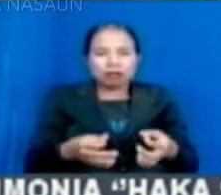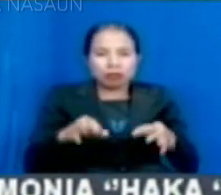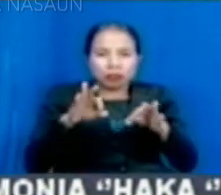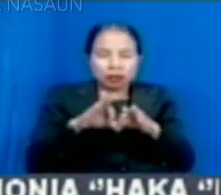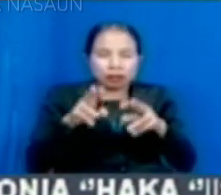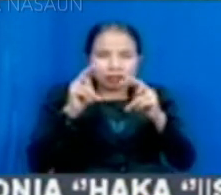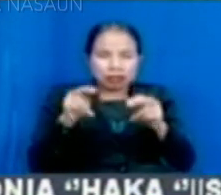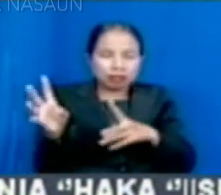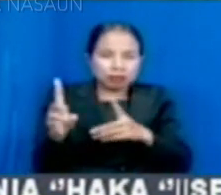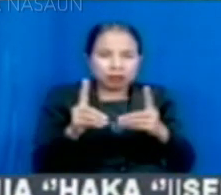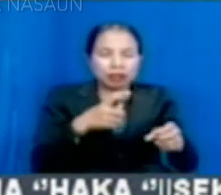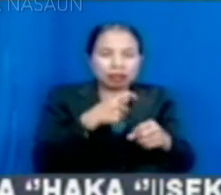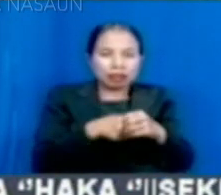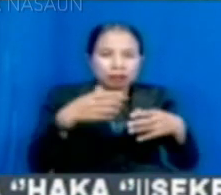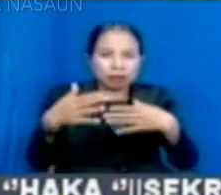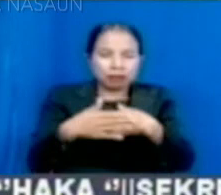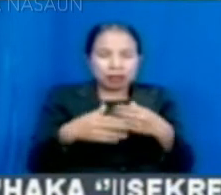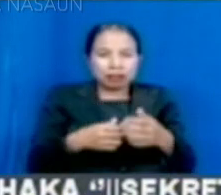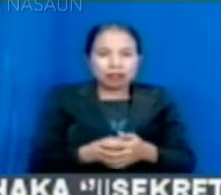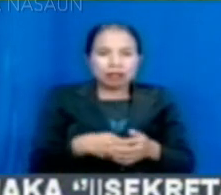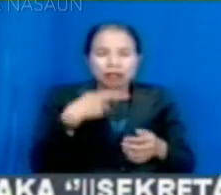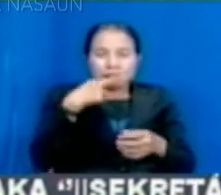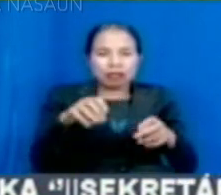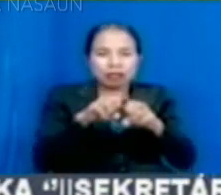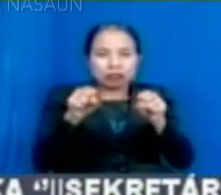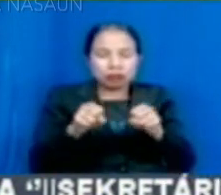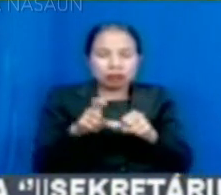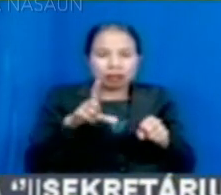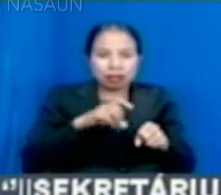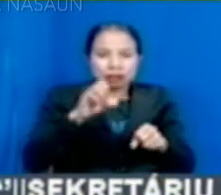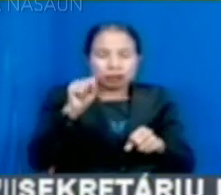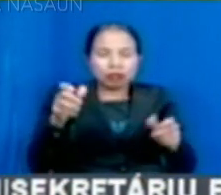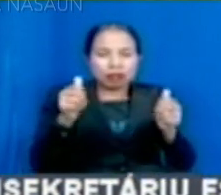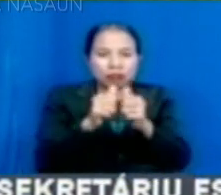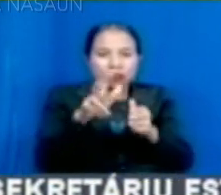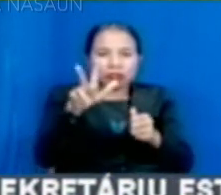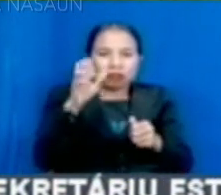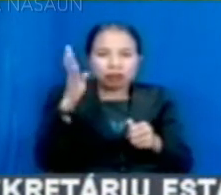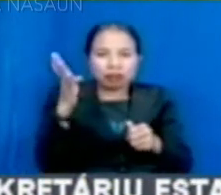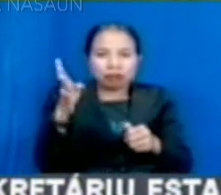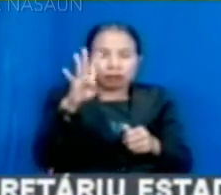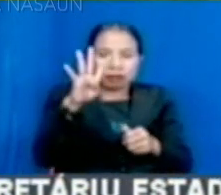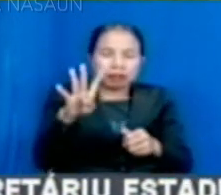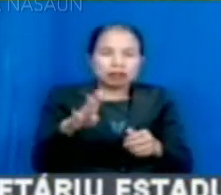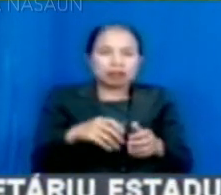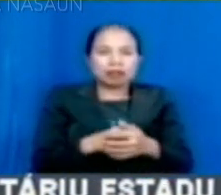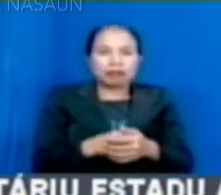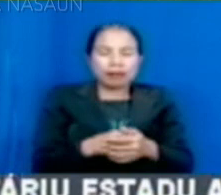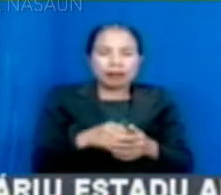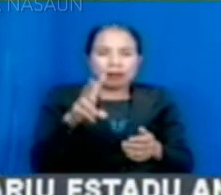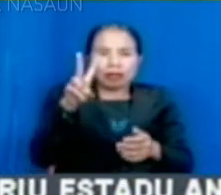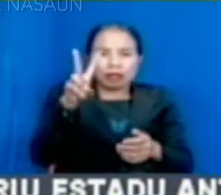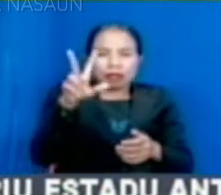ter que implementar tempo para. Entretanto, na tarde sucular sula há muitos hectares atos tolo hat no rasinhat, no hectares atos